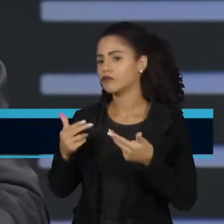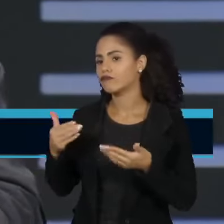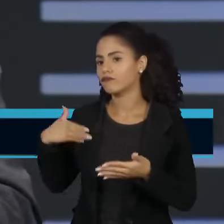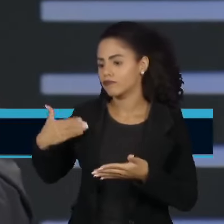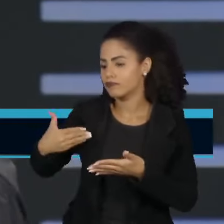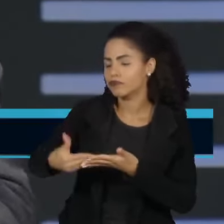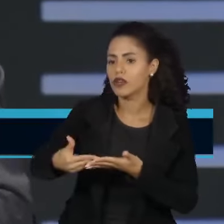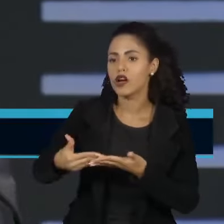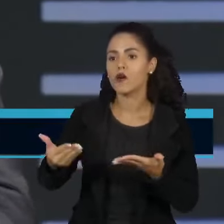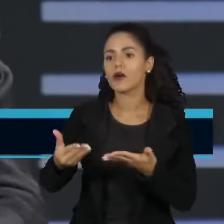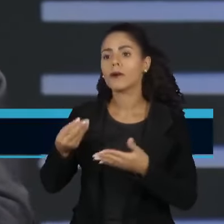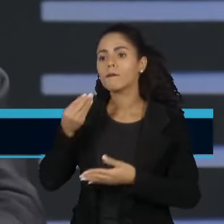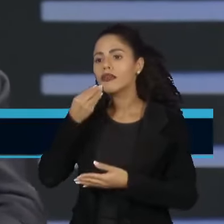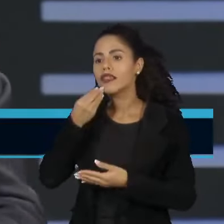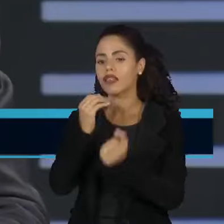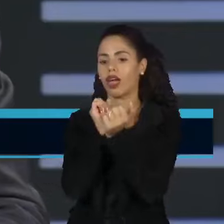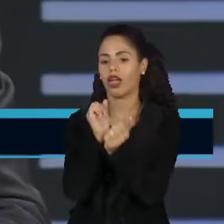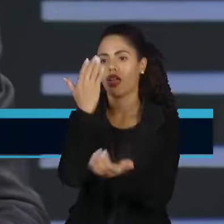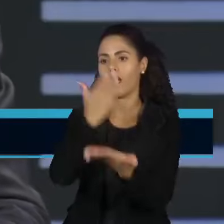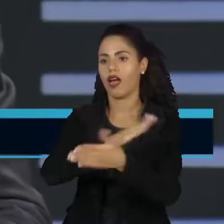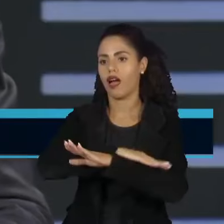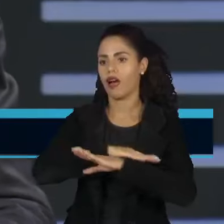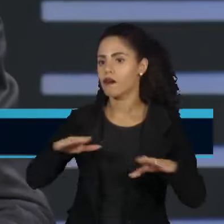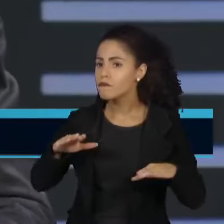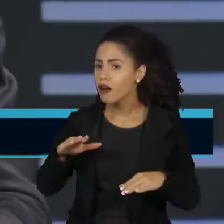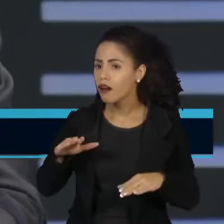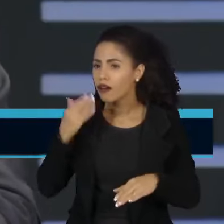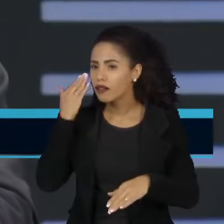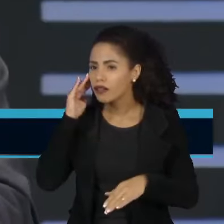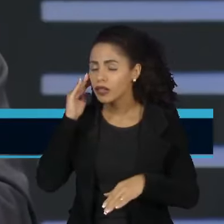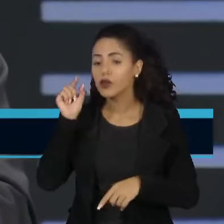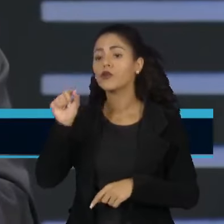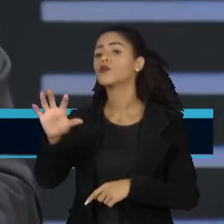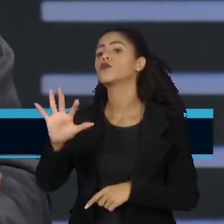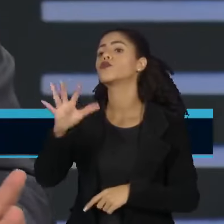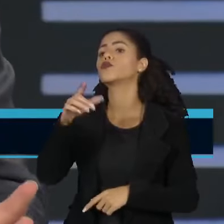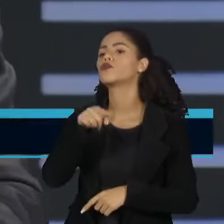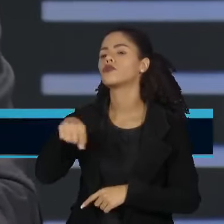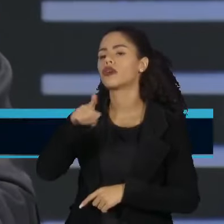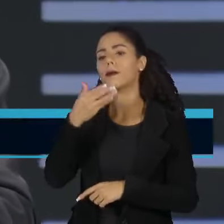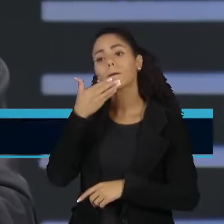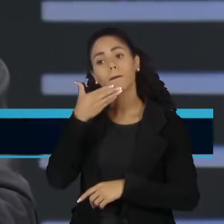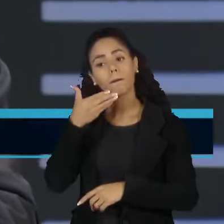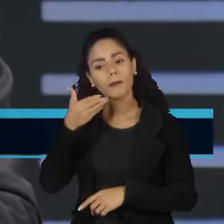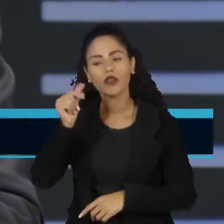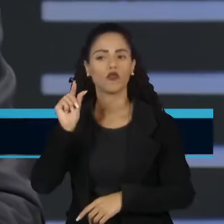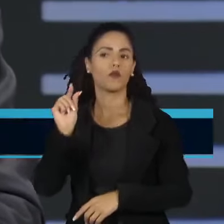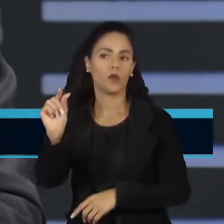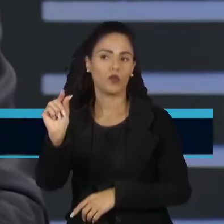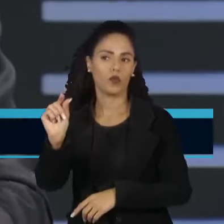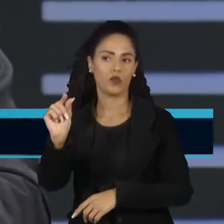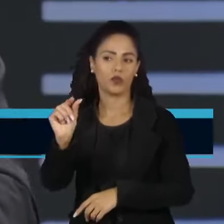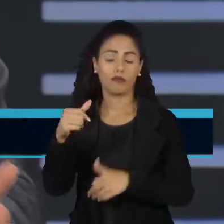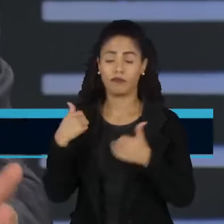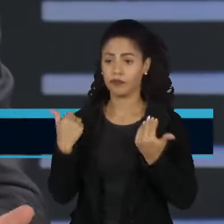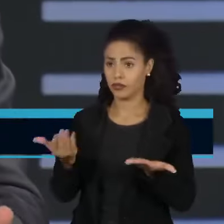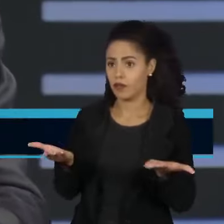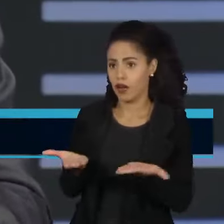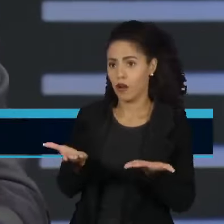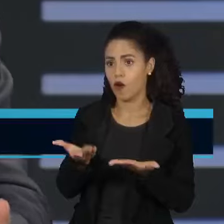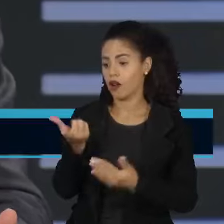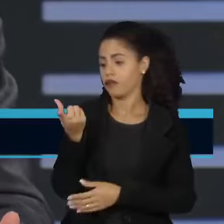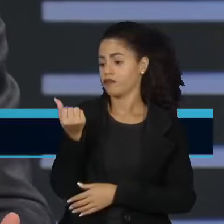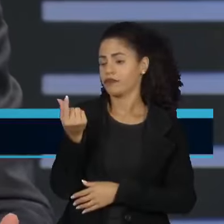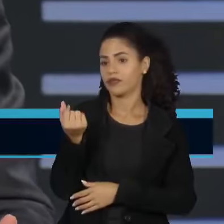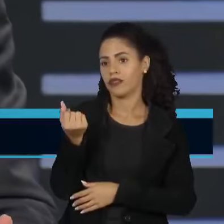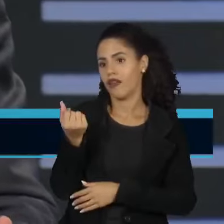últimas décadas para combater o trabalho escravo na sua cadeia de valor. E o que que acontece? E melhorou, querendo ou não, melhorou, né? Agora, há um custo e é